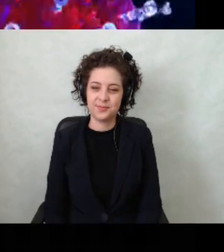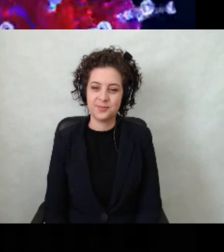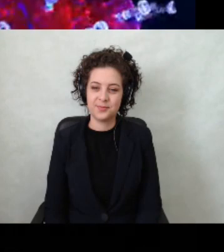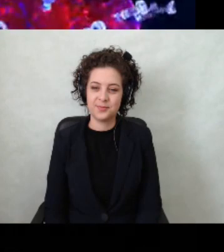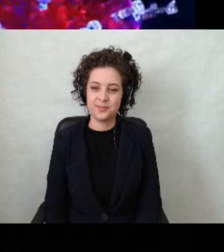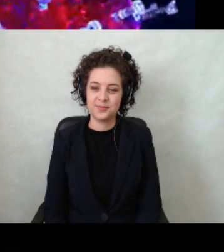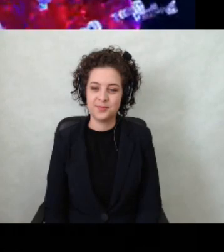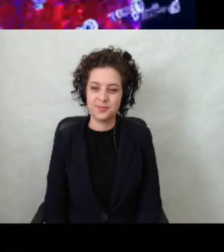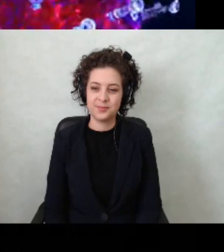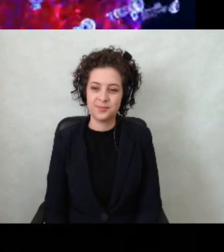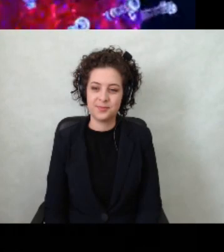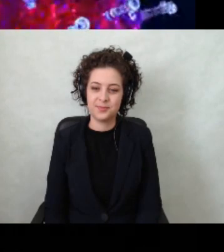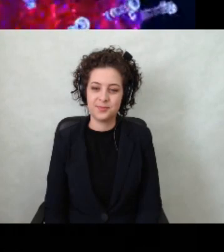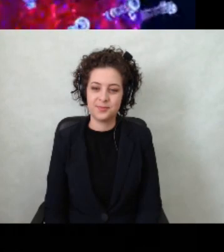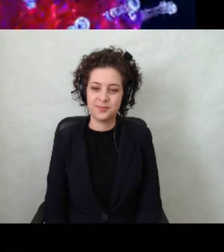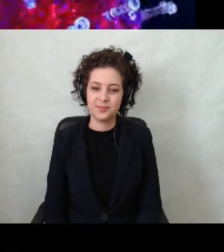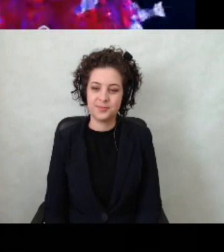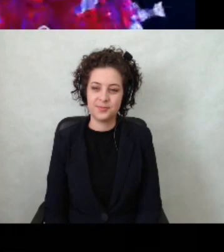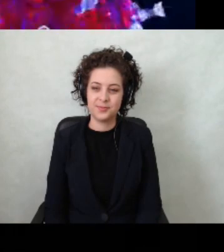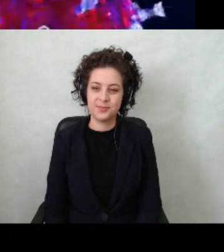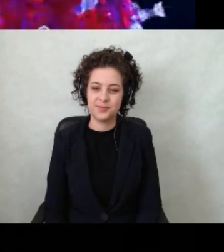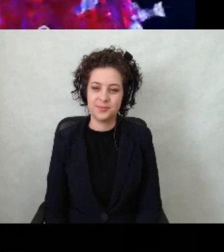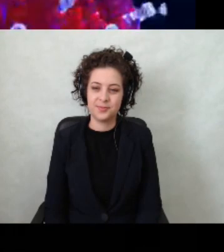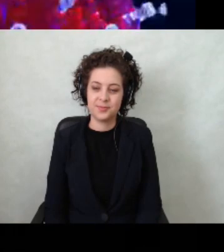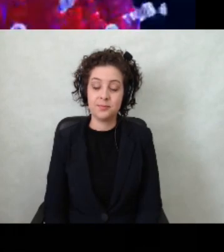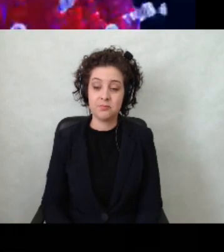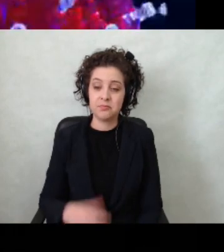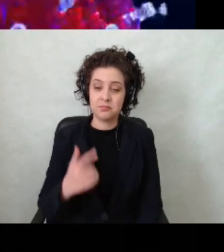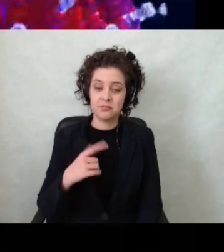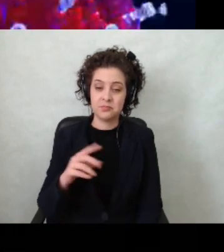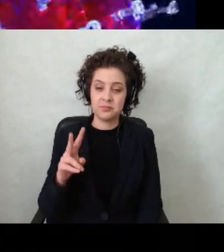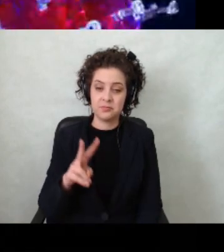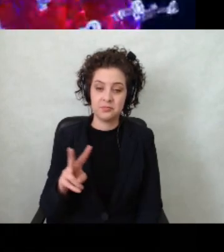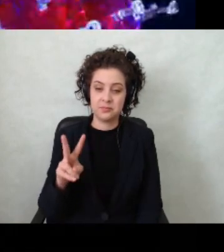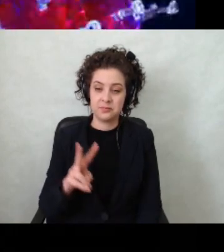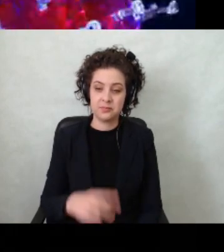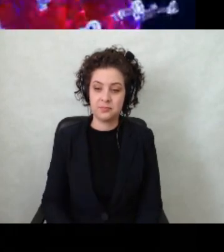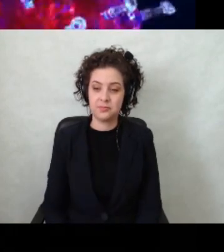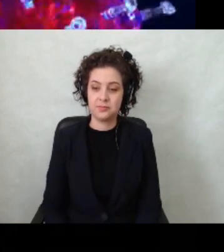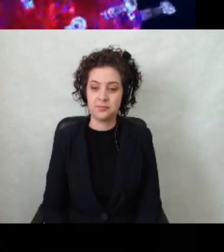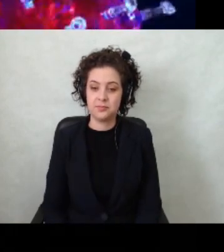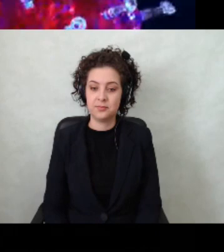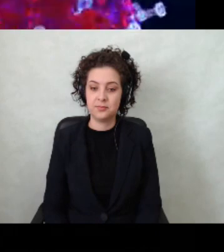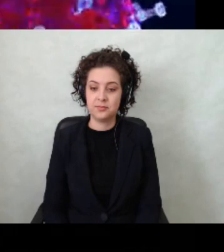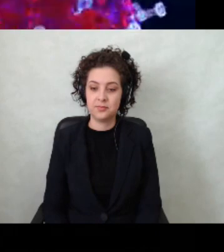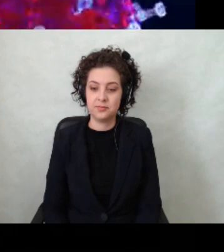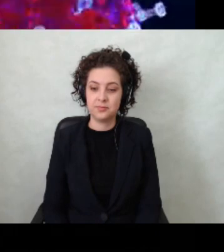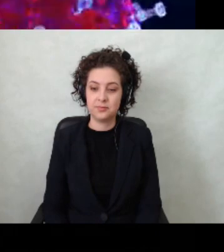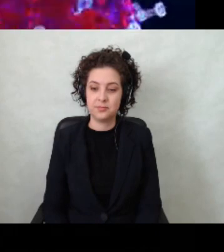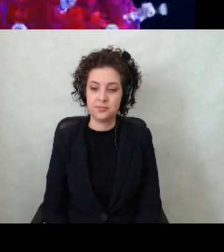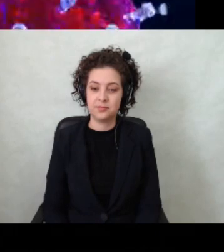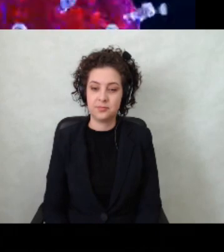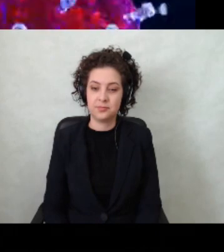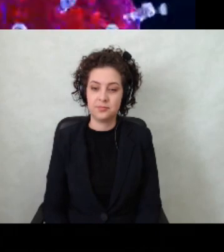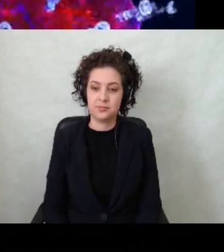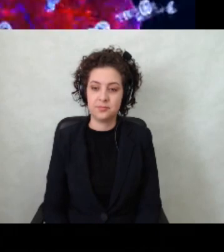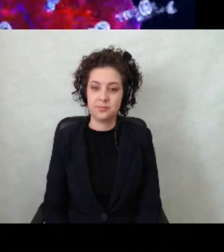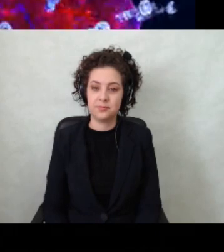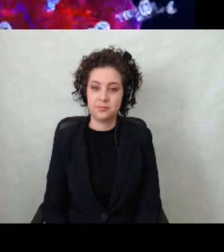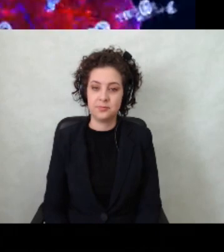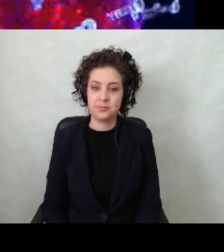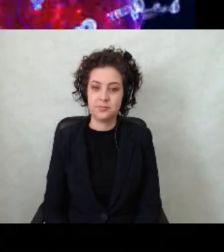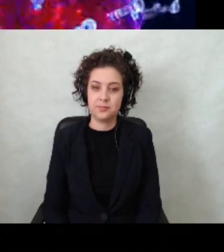Consegue visualizar? Tudo bem? Ótimo. Então, eu vou falar um pouquinho